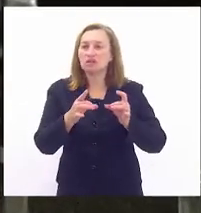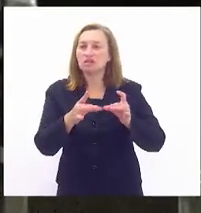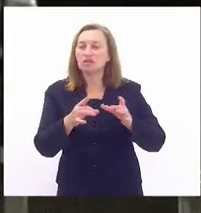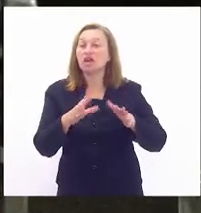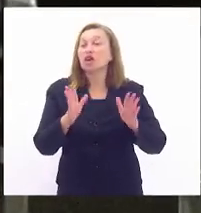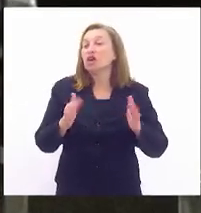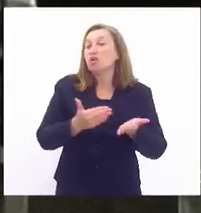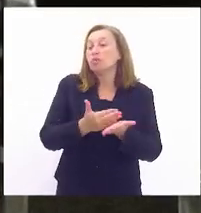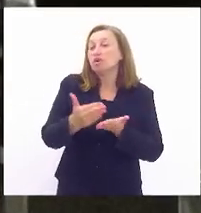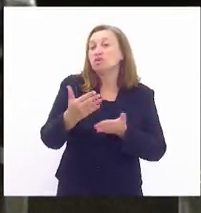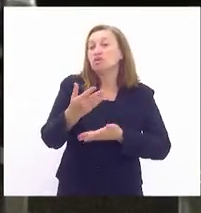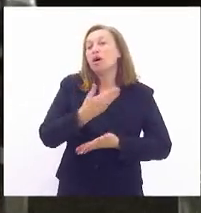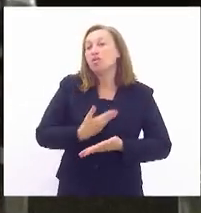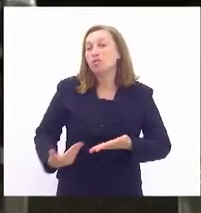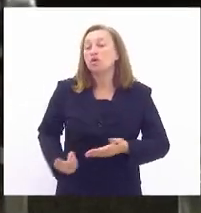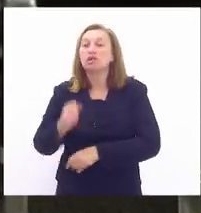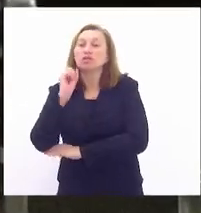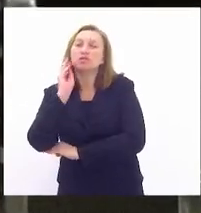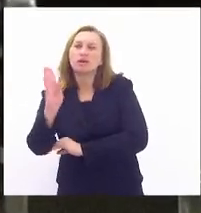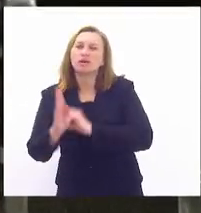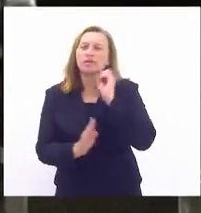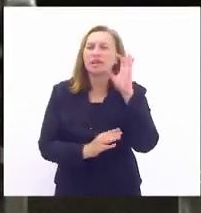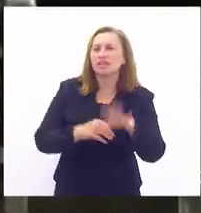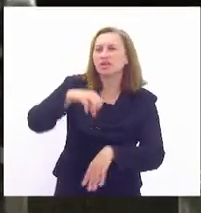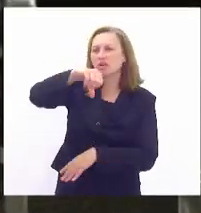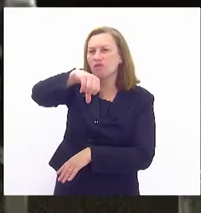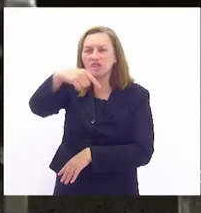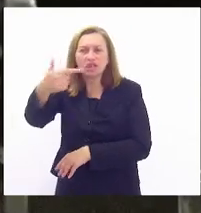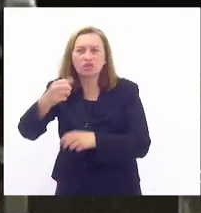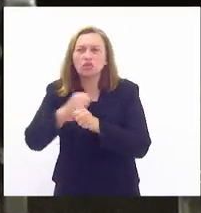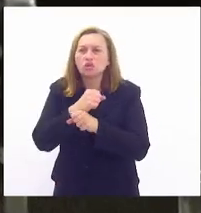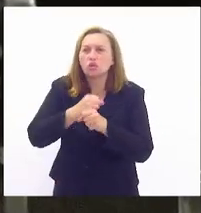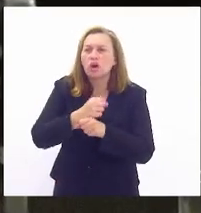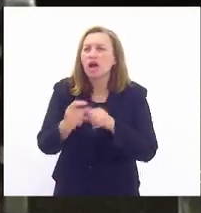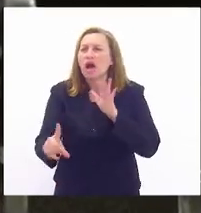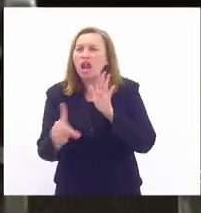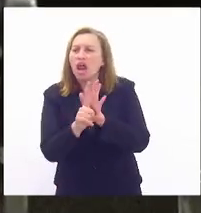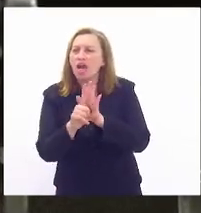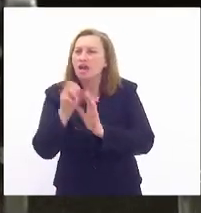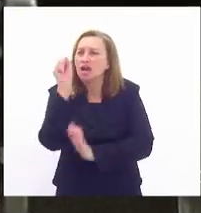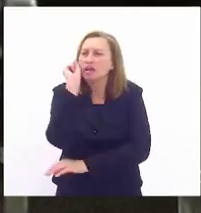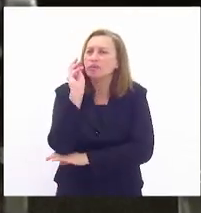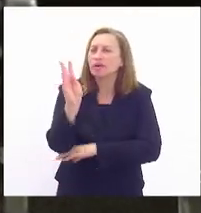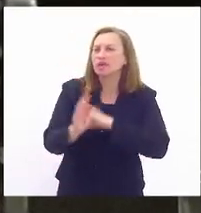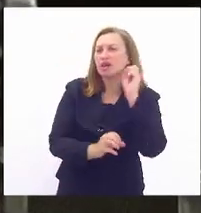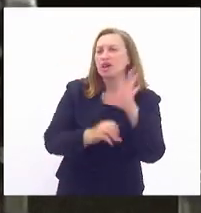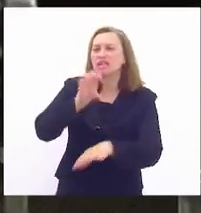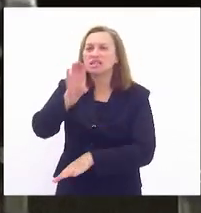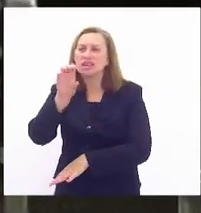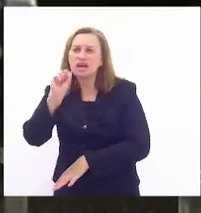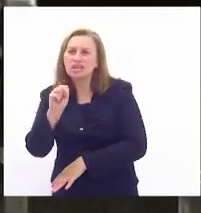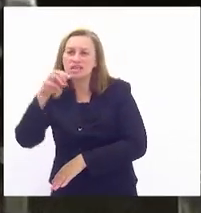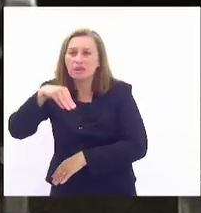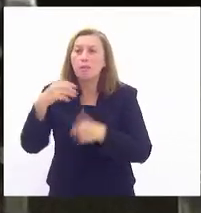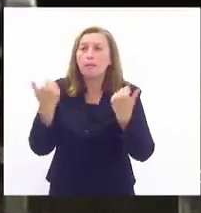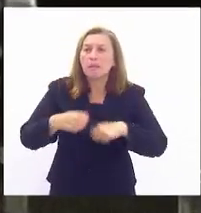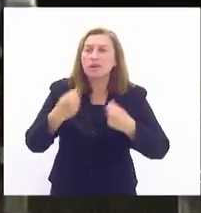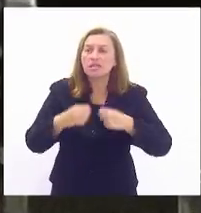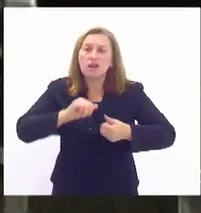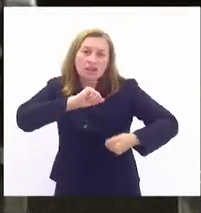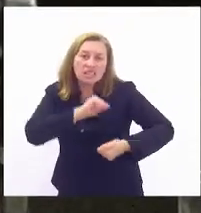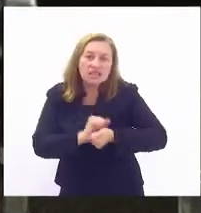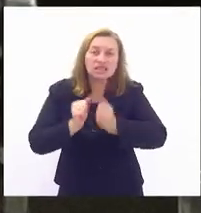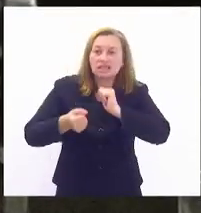meio ambiente. Da época, 92, começou a mudar a legislação ambiental e a CSN precisou se